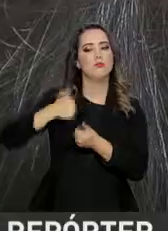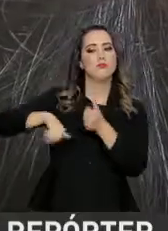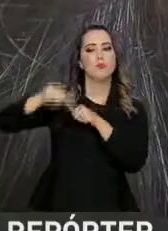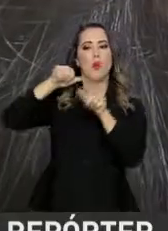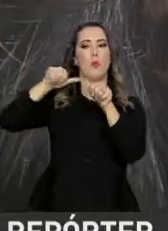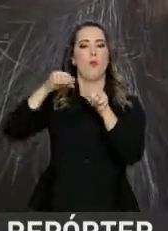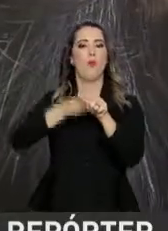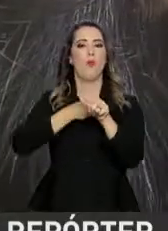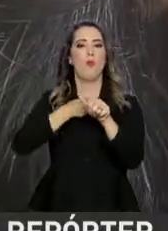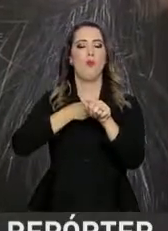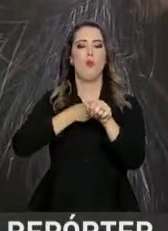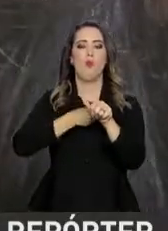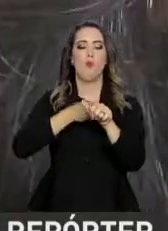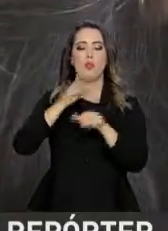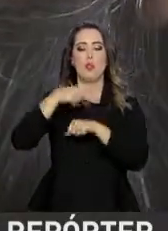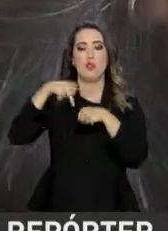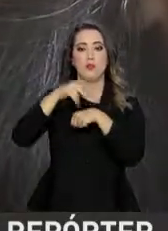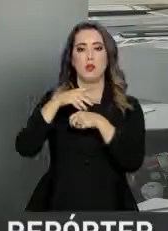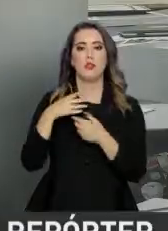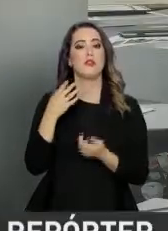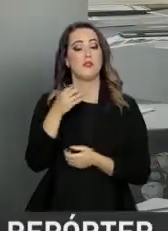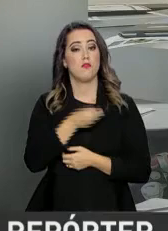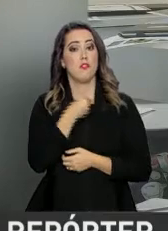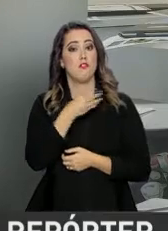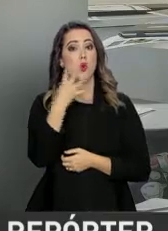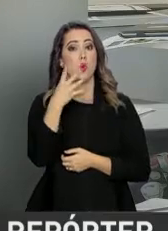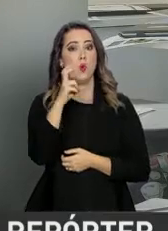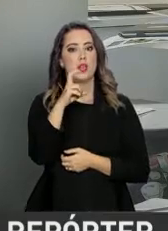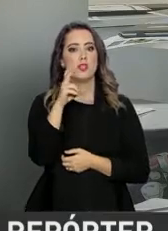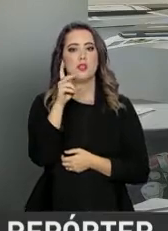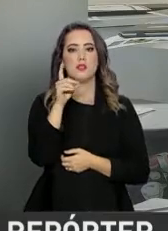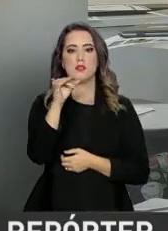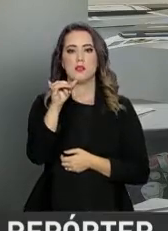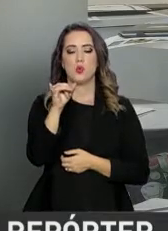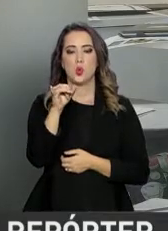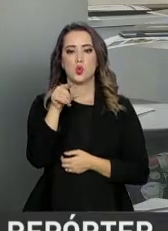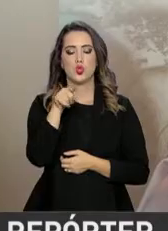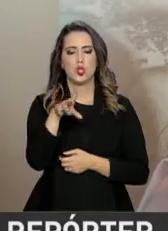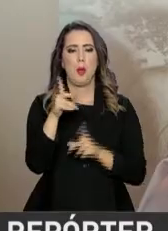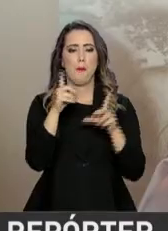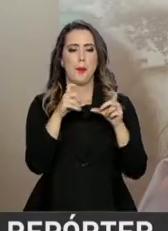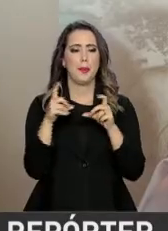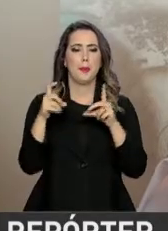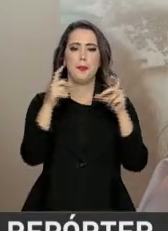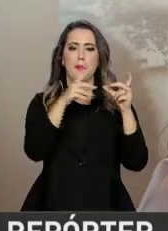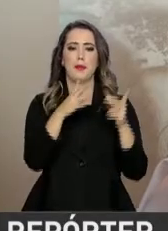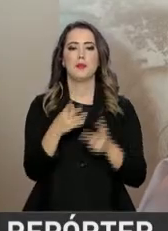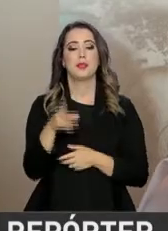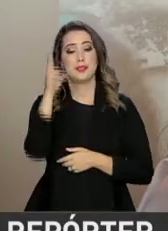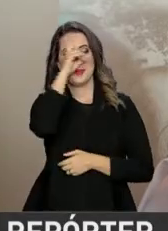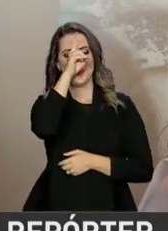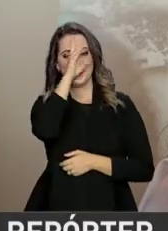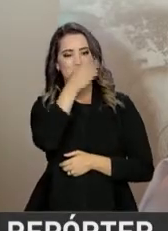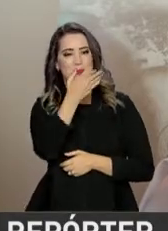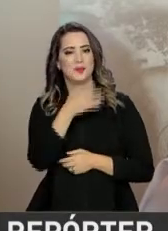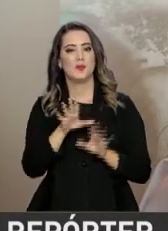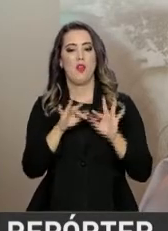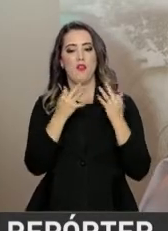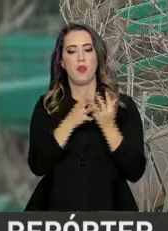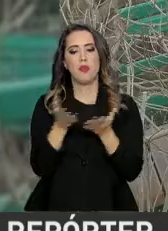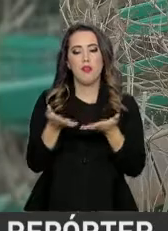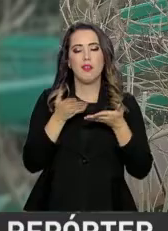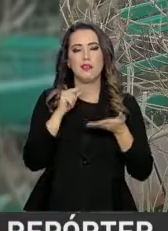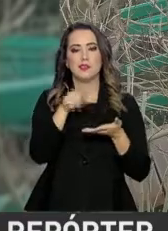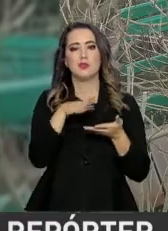foram 45 dias em paris nas fotos uma recordação do tempo em que ficou no país europeu da família que acolheu